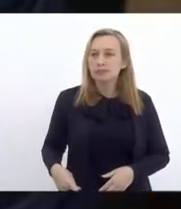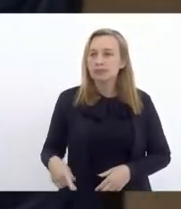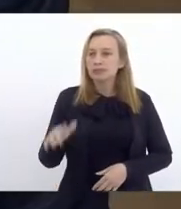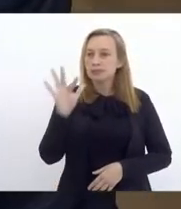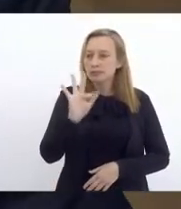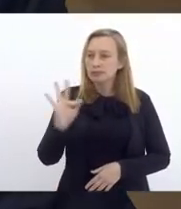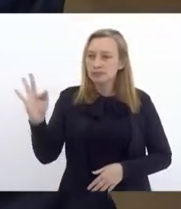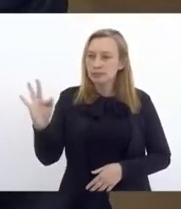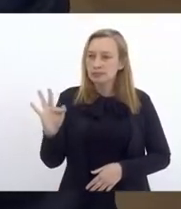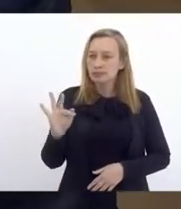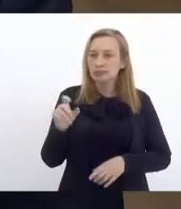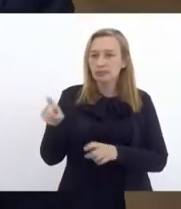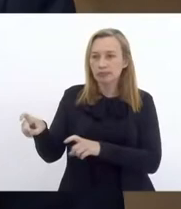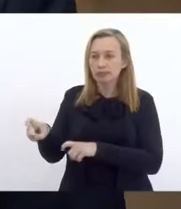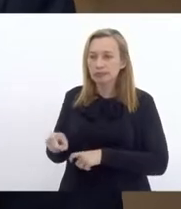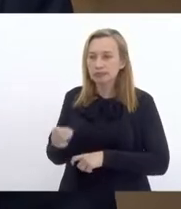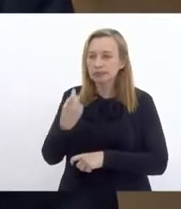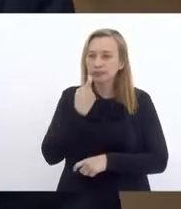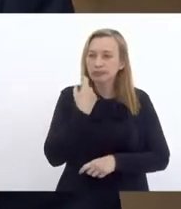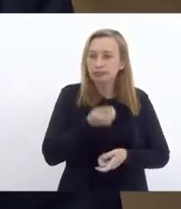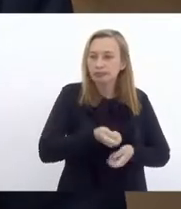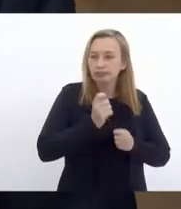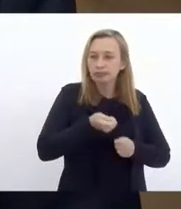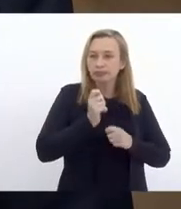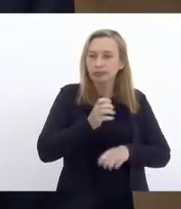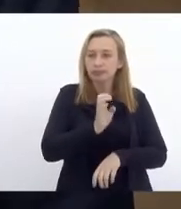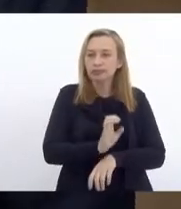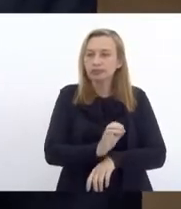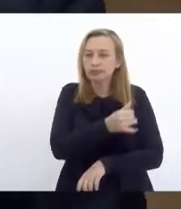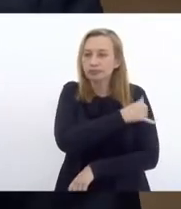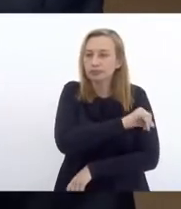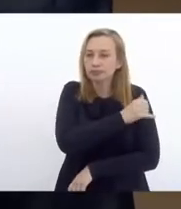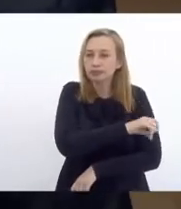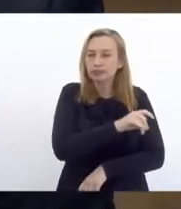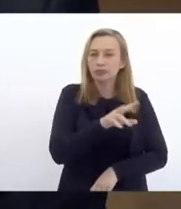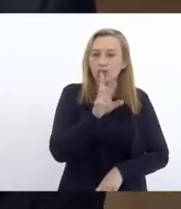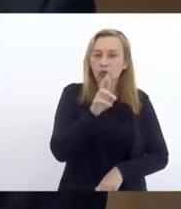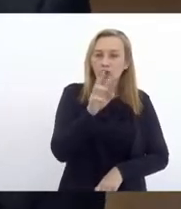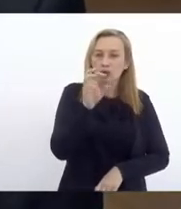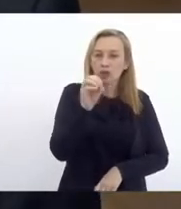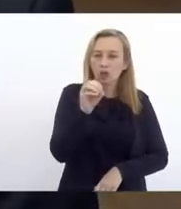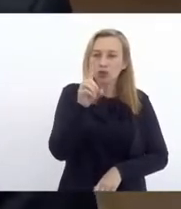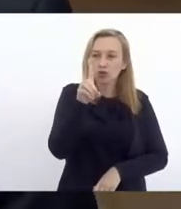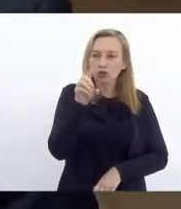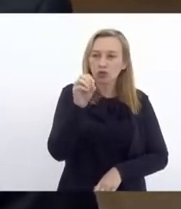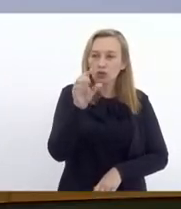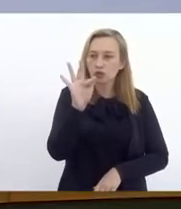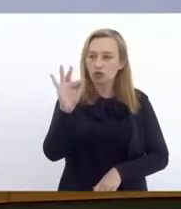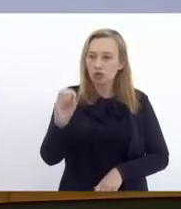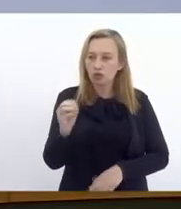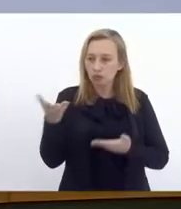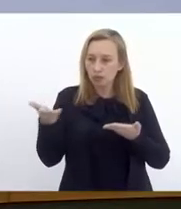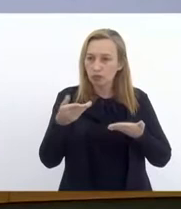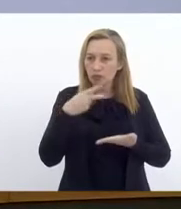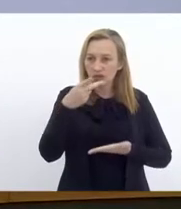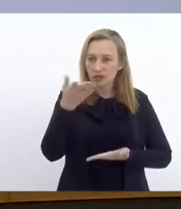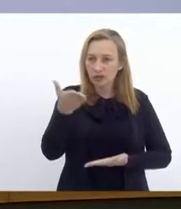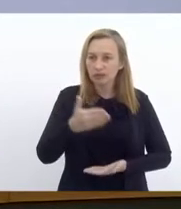Agricultura, Pecuária e Pesca do Estado do Rio de Janeiro, o senhor Rodolfo Tavares. Por gentileza, Rodolfo.